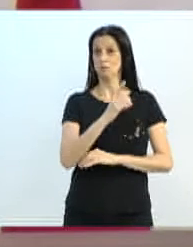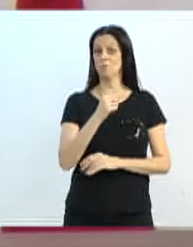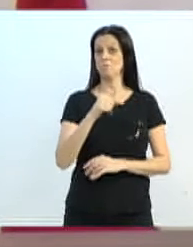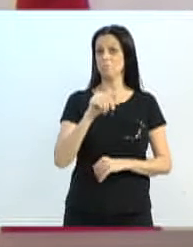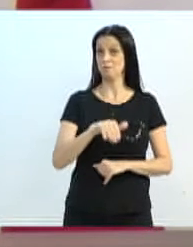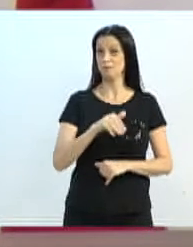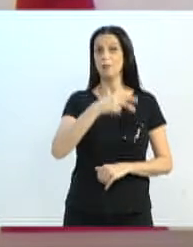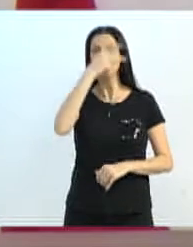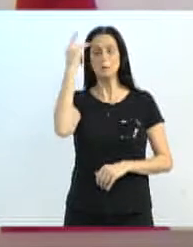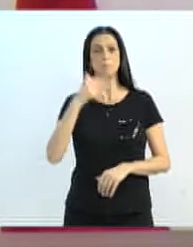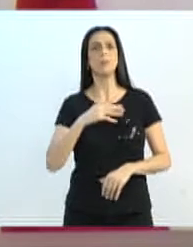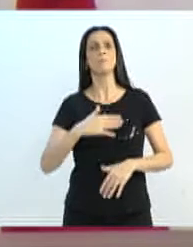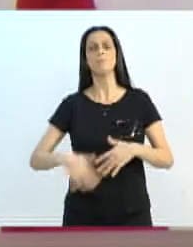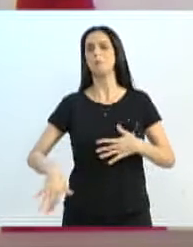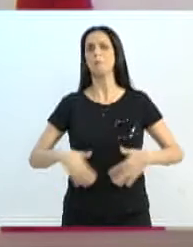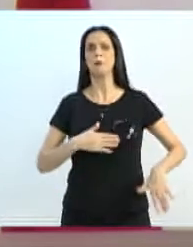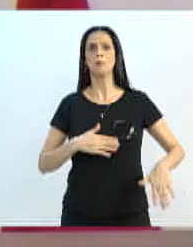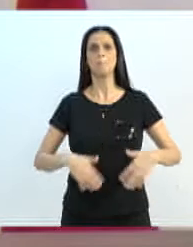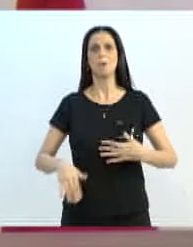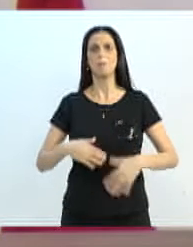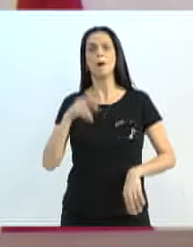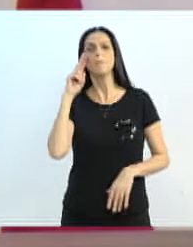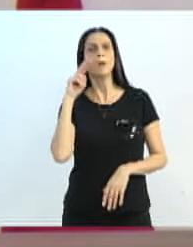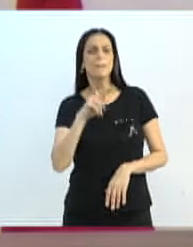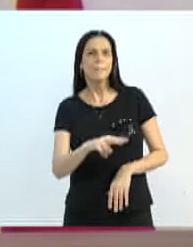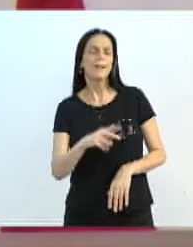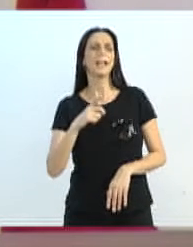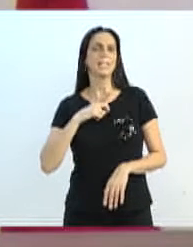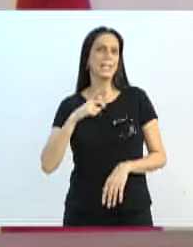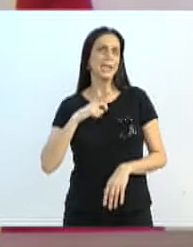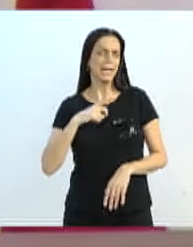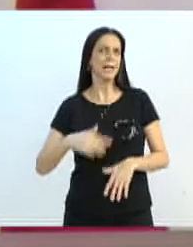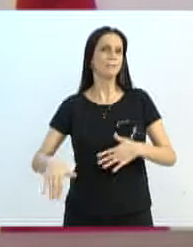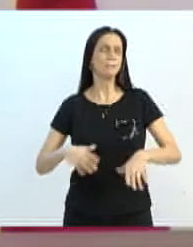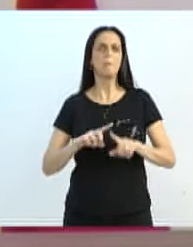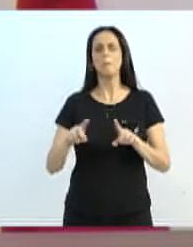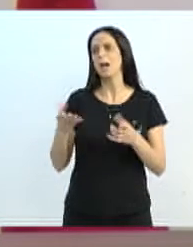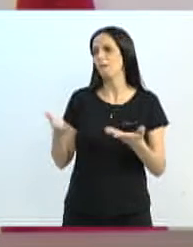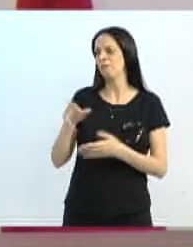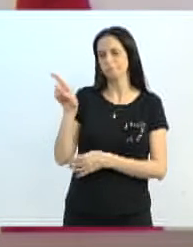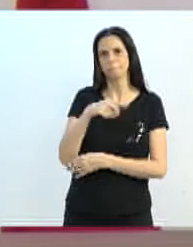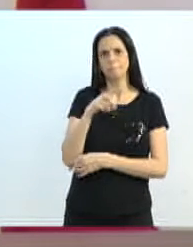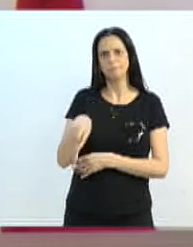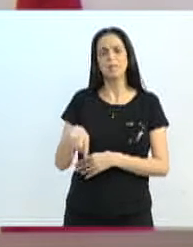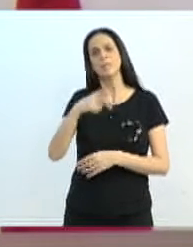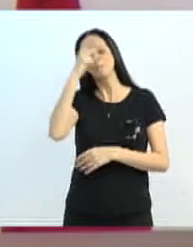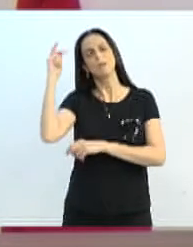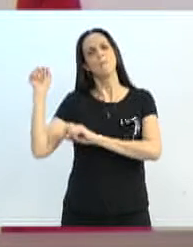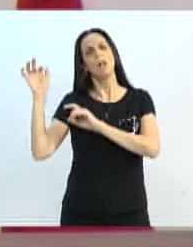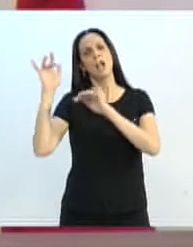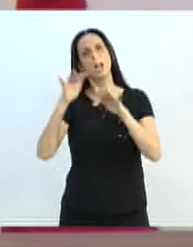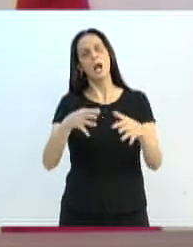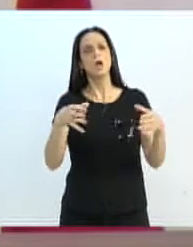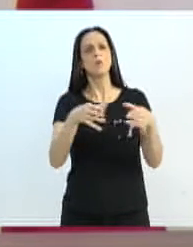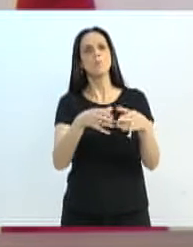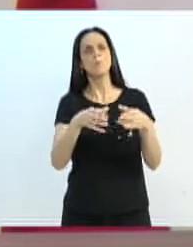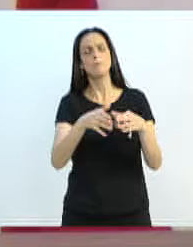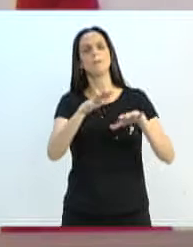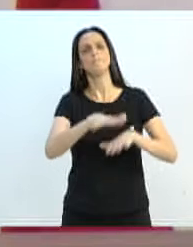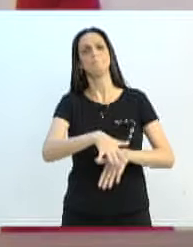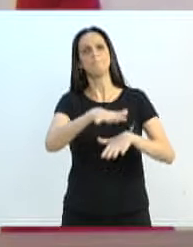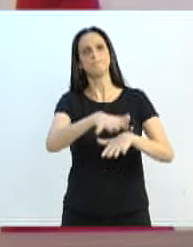de ir para ver os tradicionais desfiles de 7 de setembro, que devido à pandemia este ano não teve, e como não teve, se juntar a algum movimento que